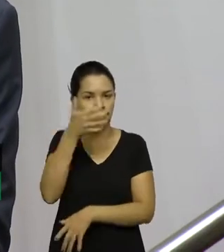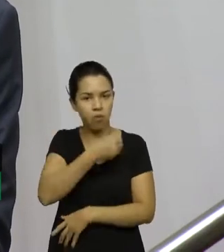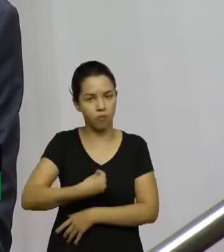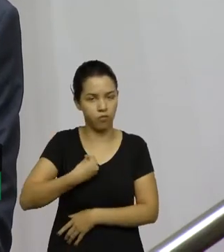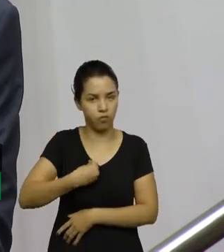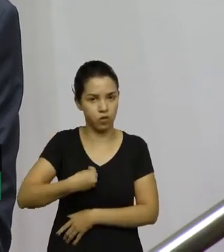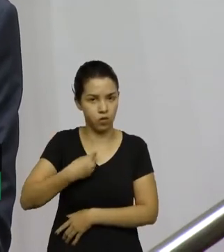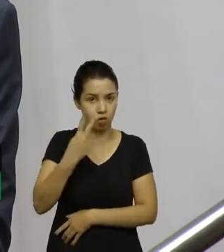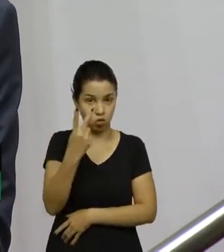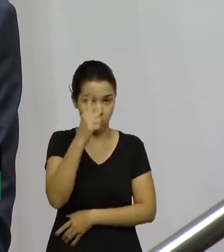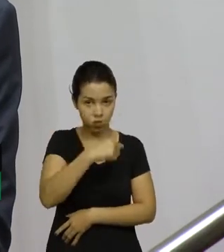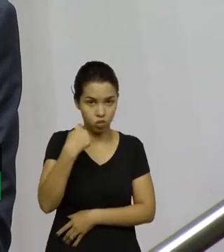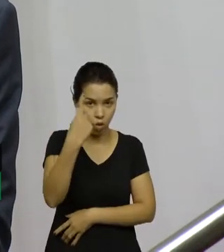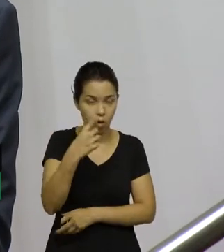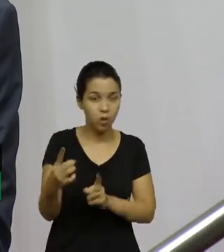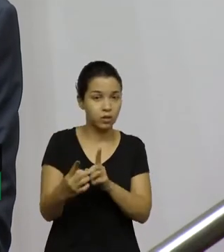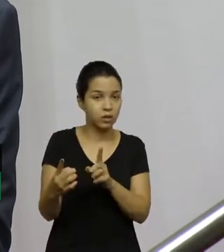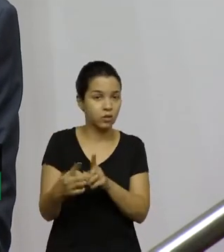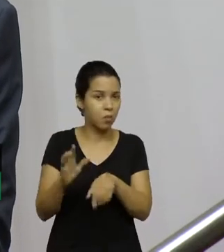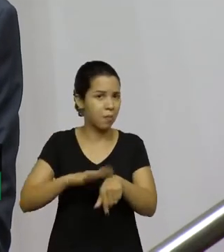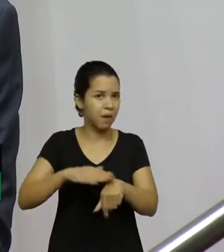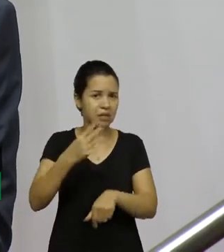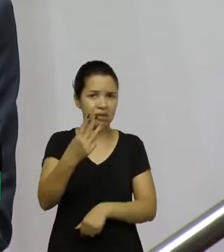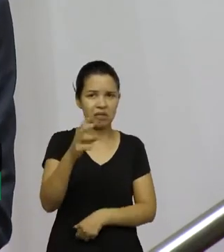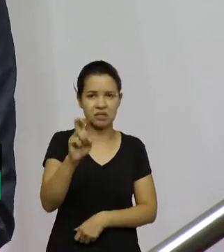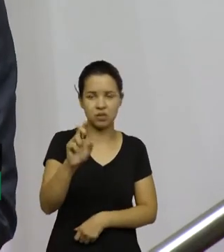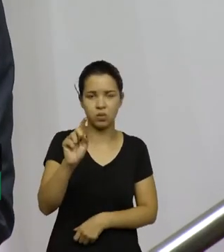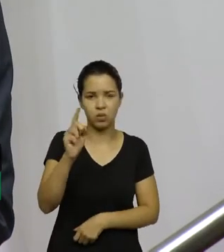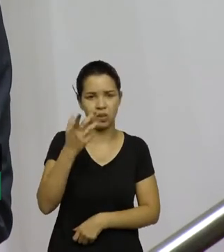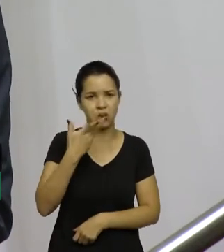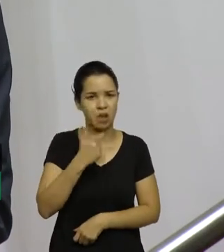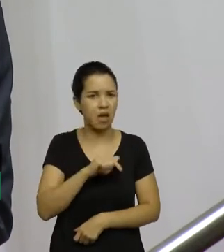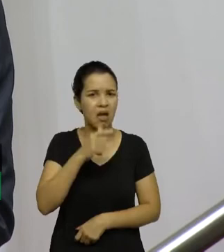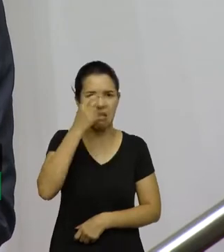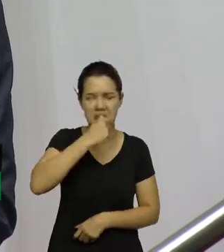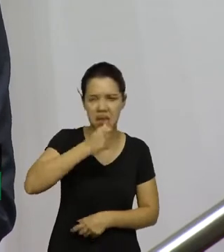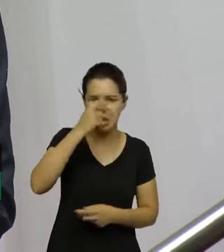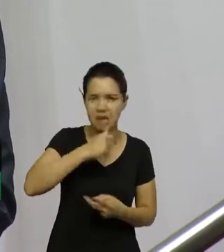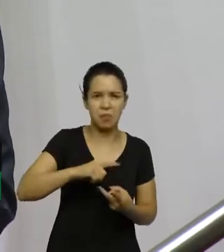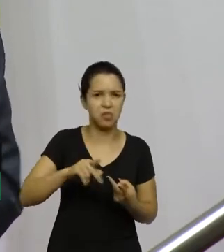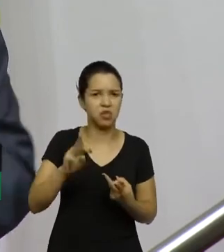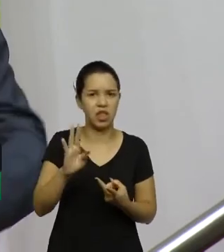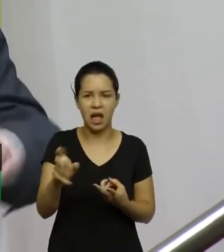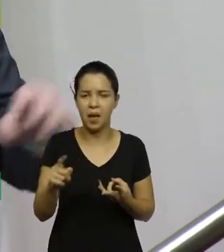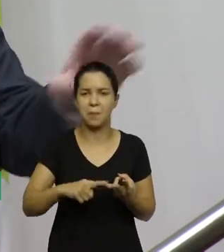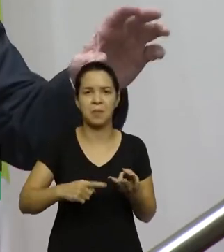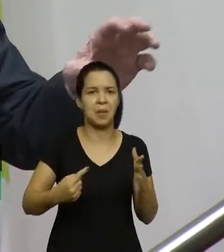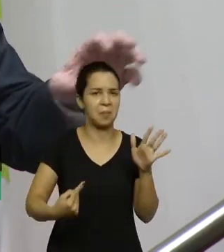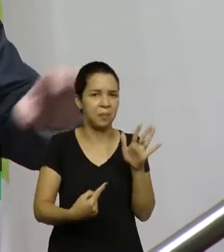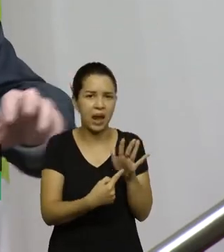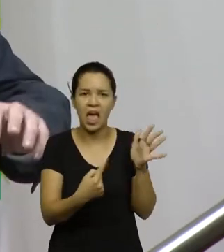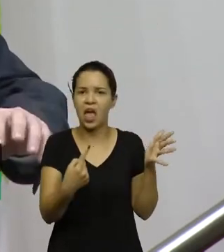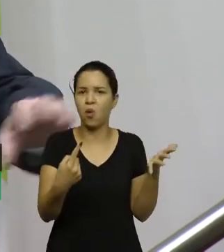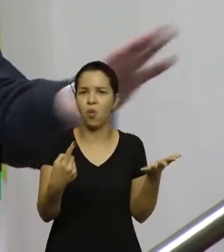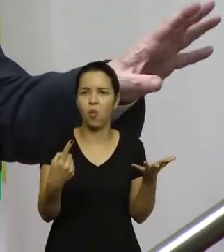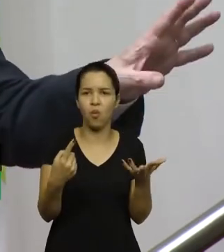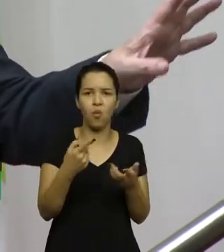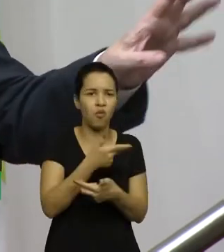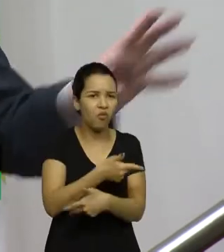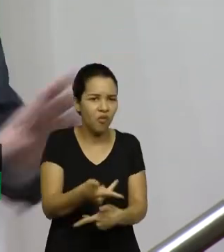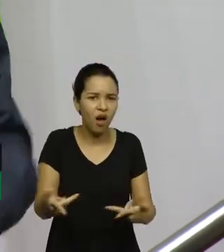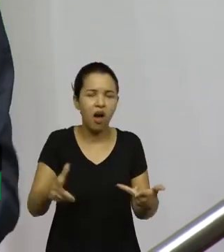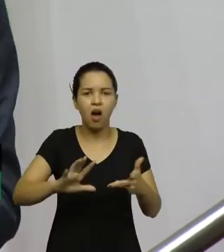crianças. Era uma coisa, era gripe, era estrepe, era prego, era coisas que aconteciam